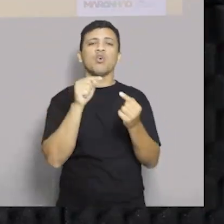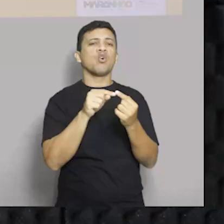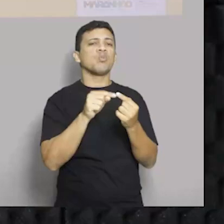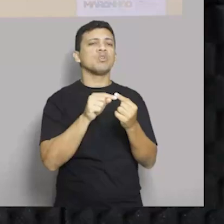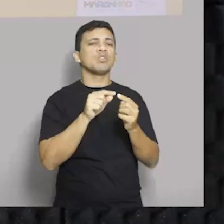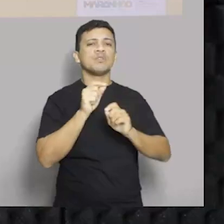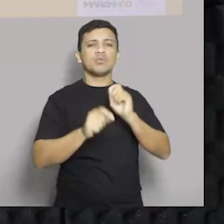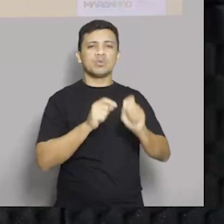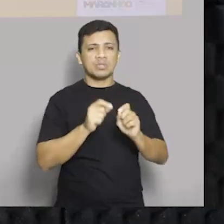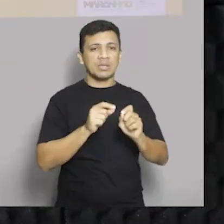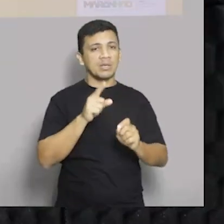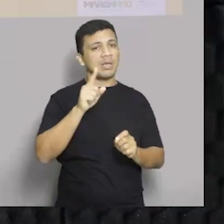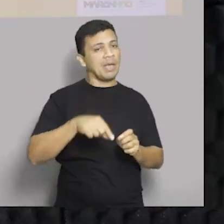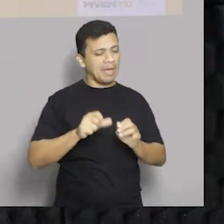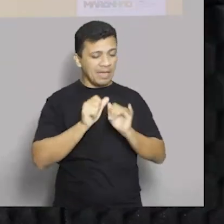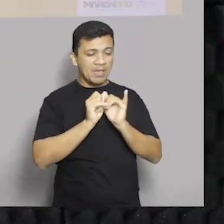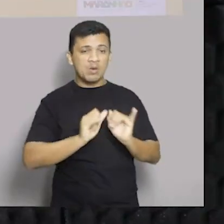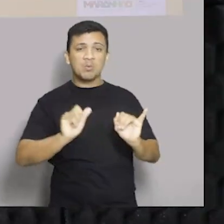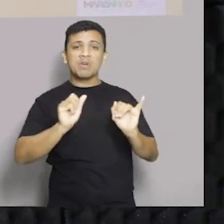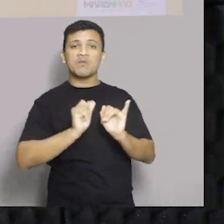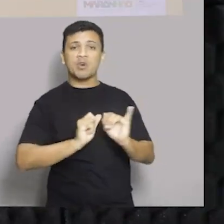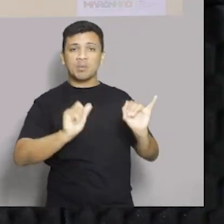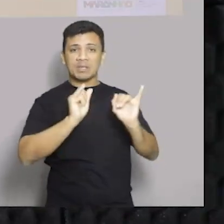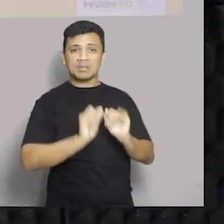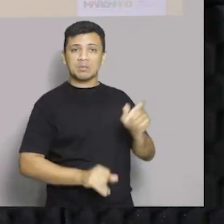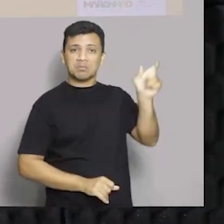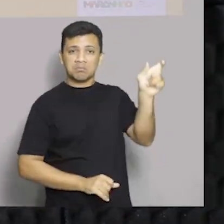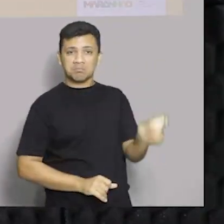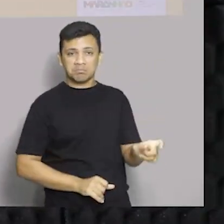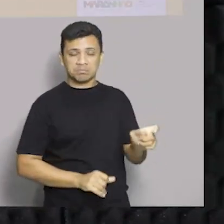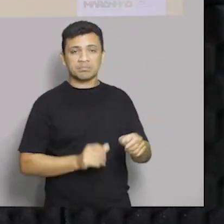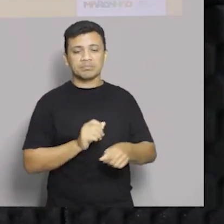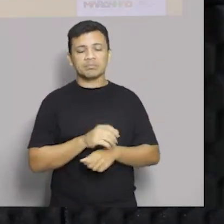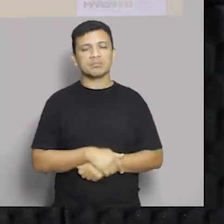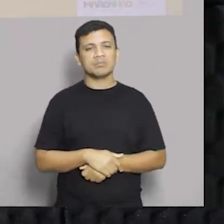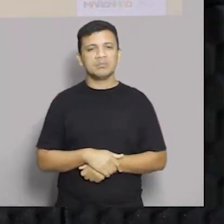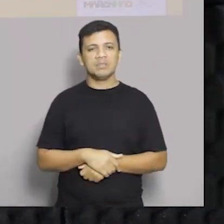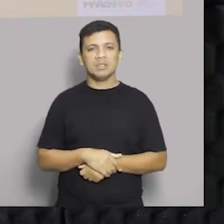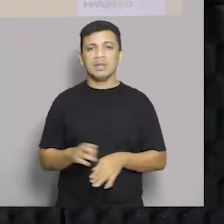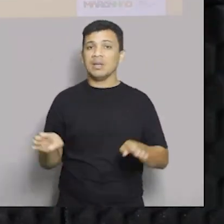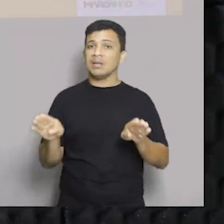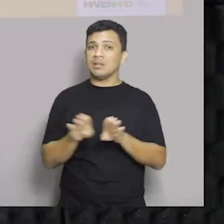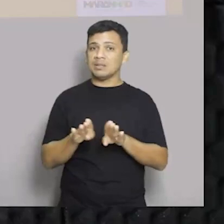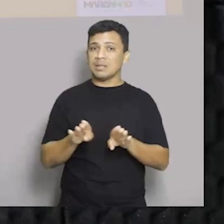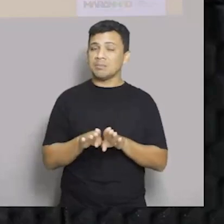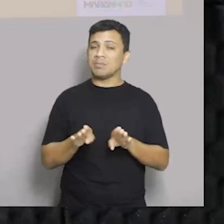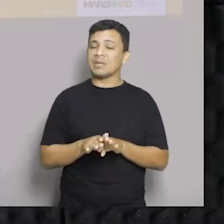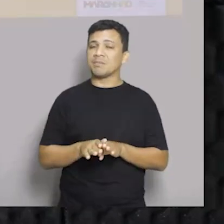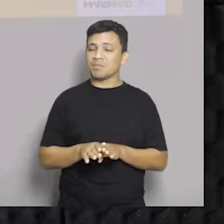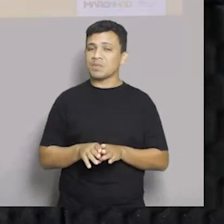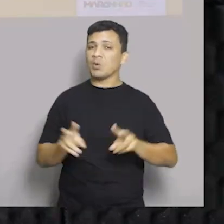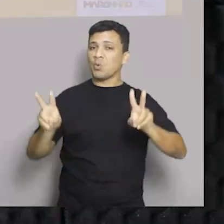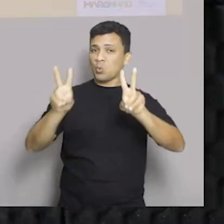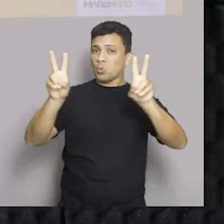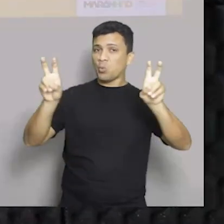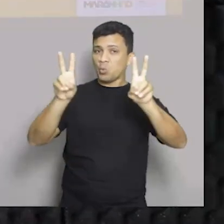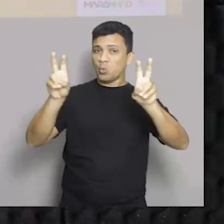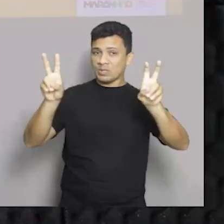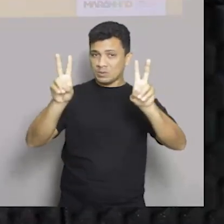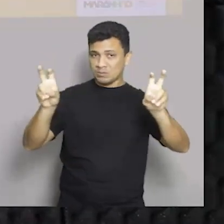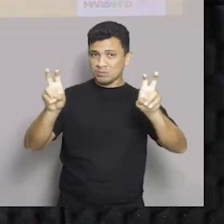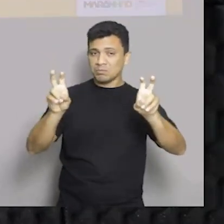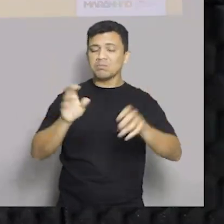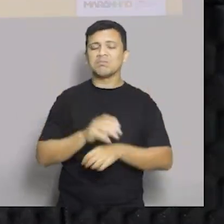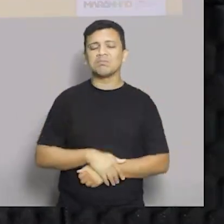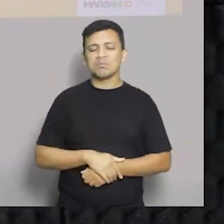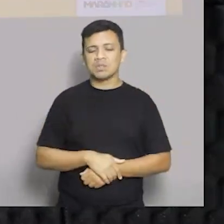de passar uma informação para o outro, para o público. Ele já me falou o assunto desse pôster ou dessa